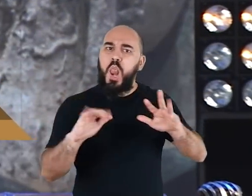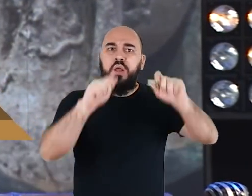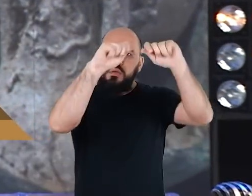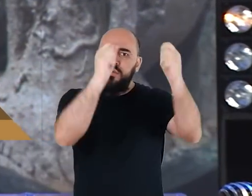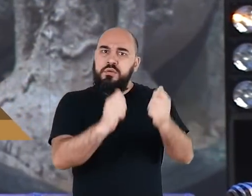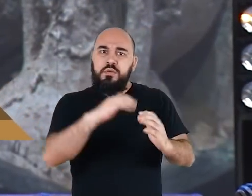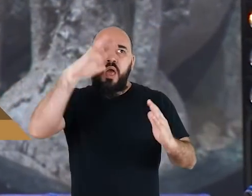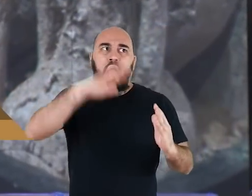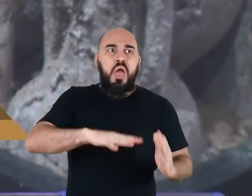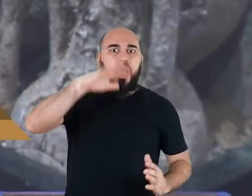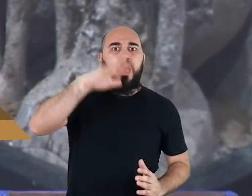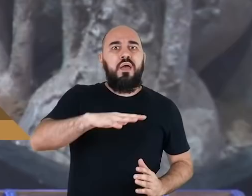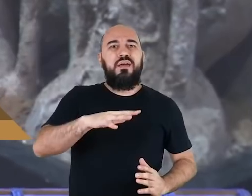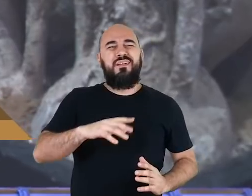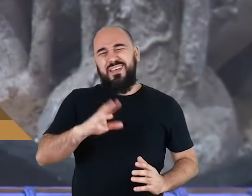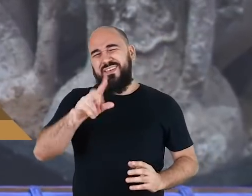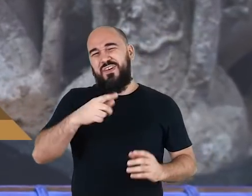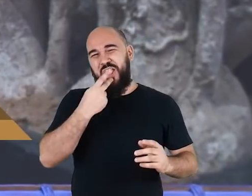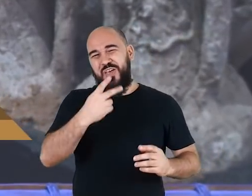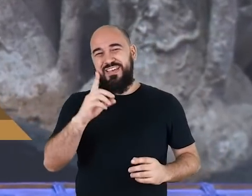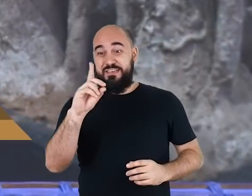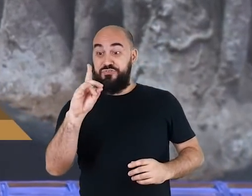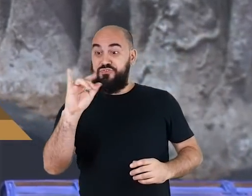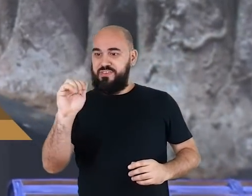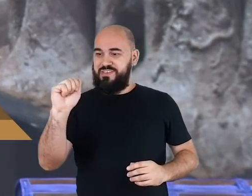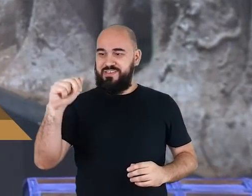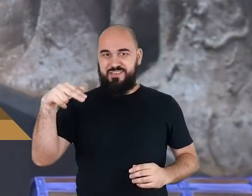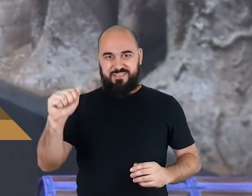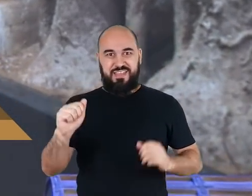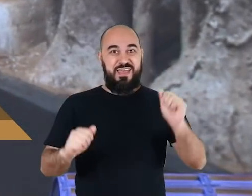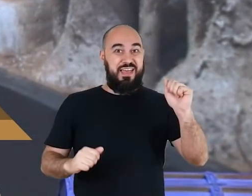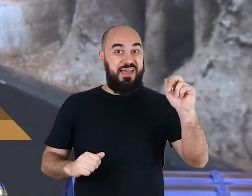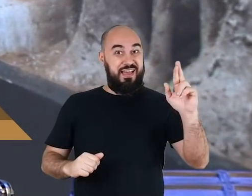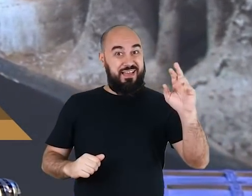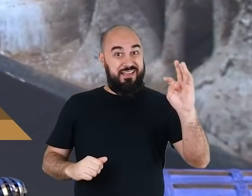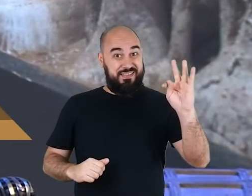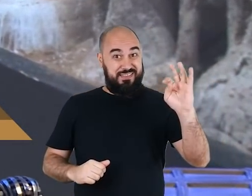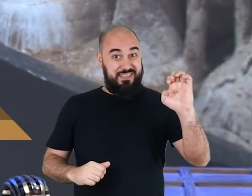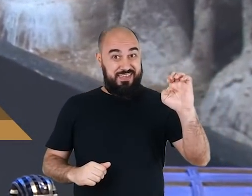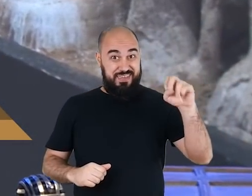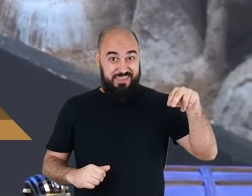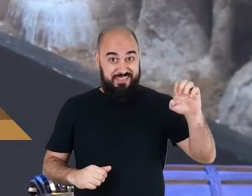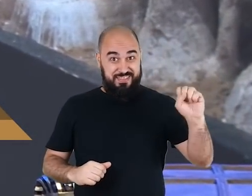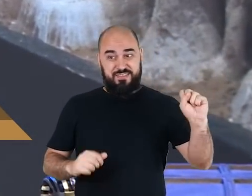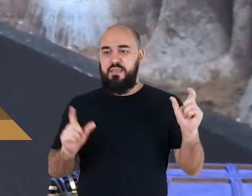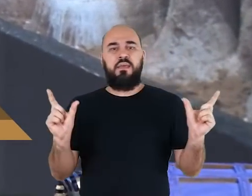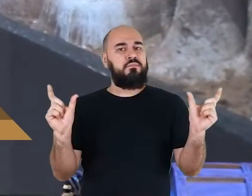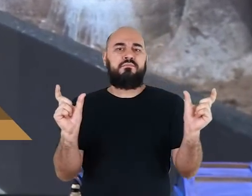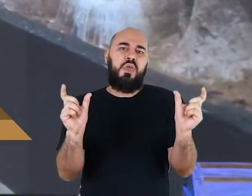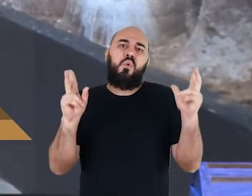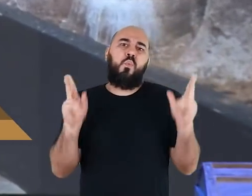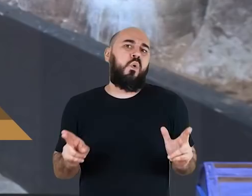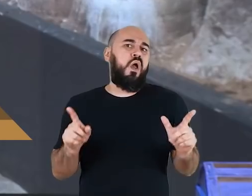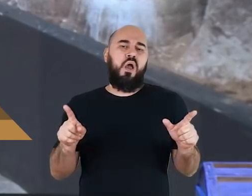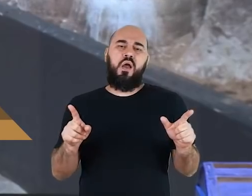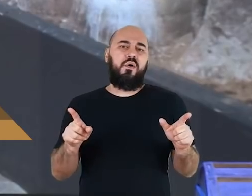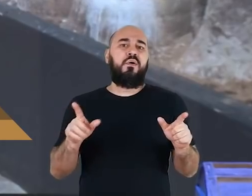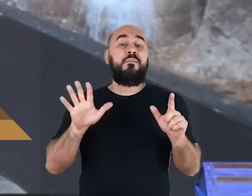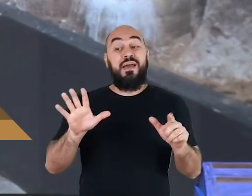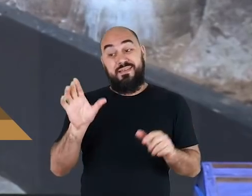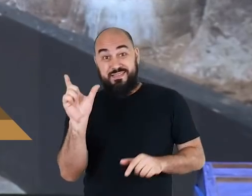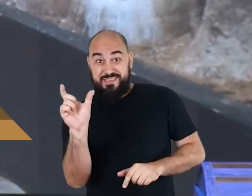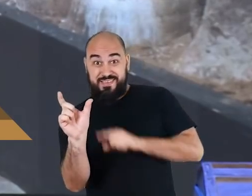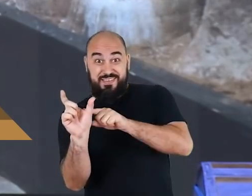e Artemis é a mesma divindade, apenas com nomes diferentes. É que Diana foi o nome como ela foi conhecida na época